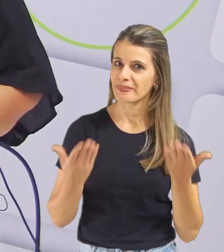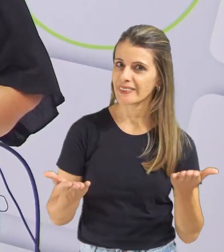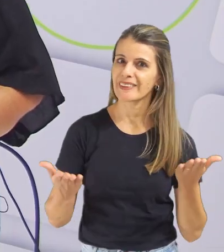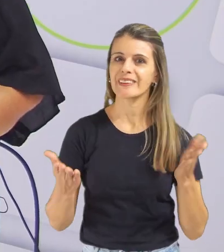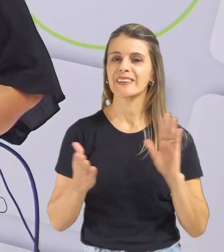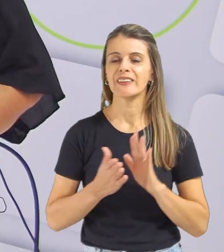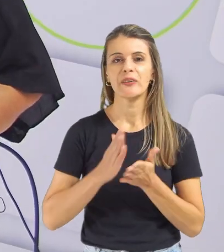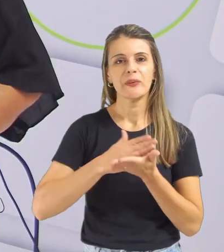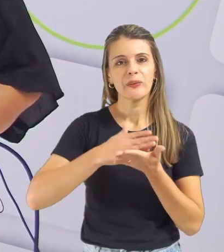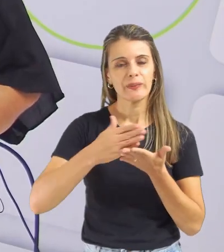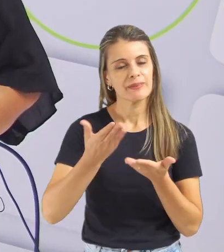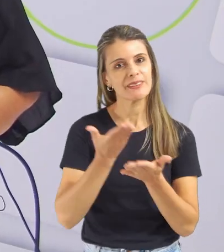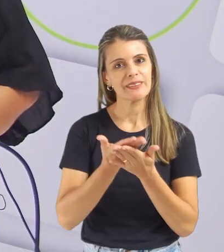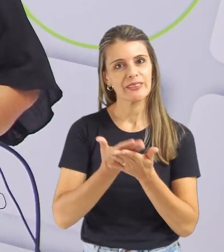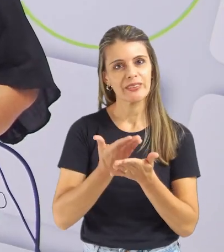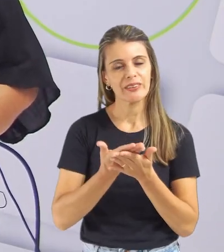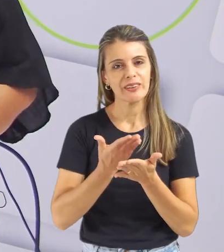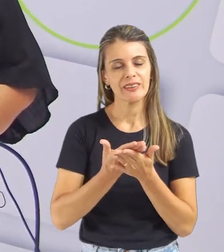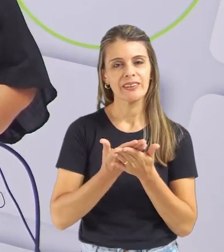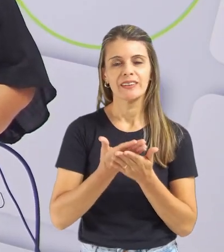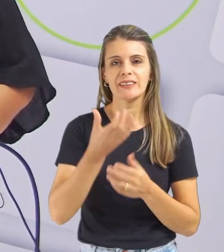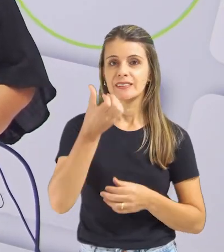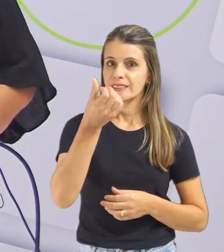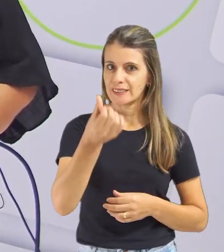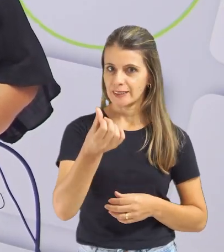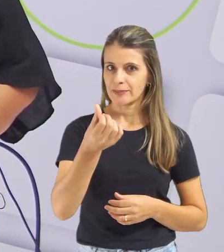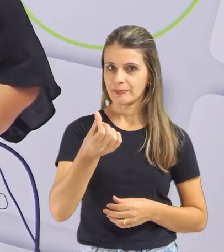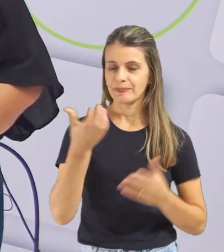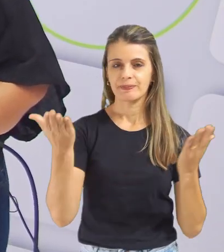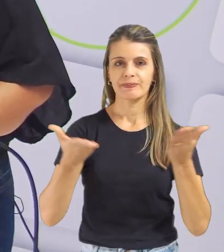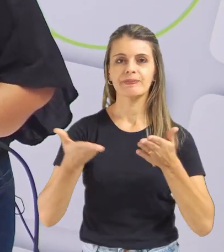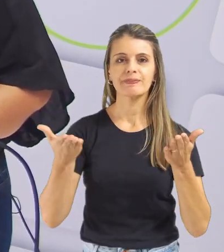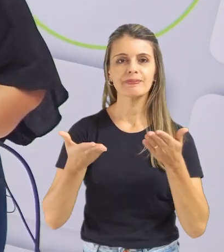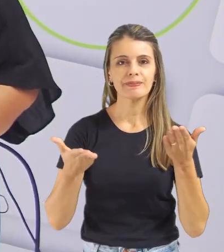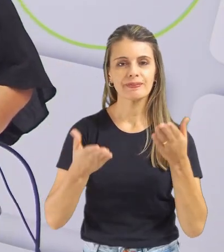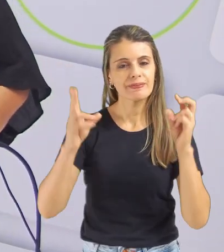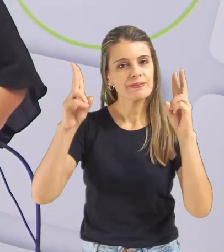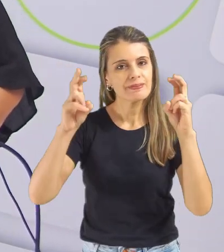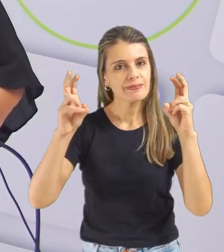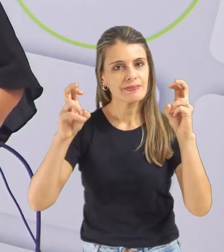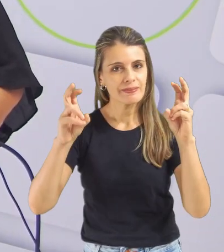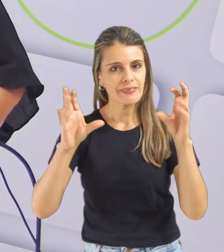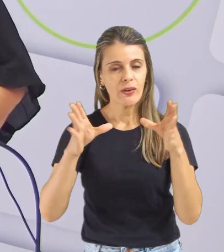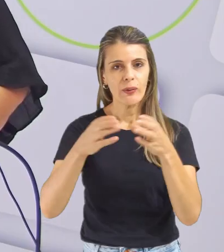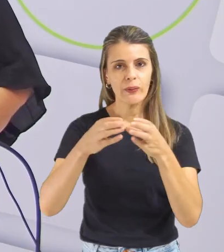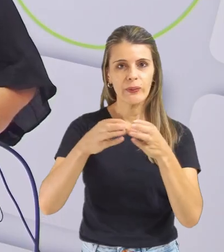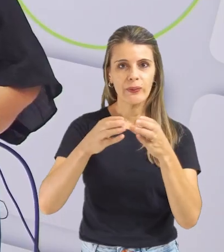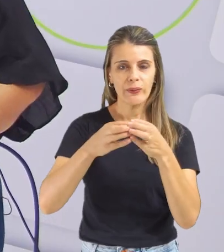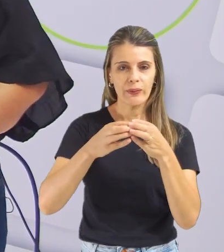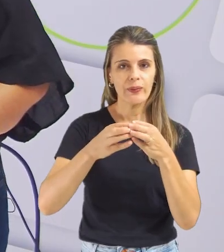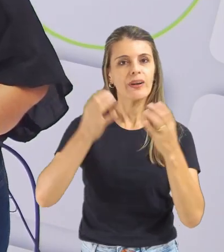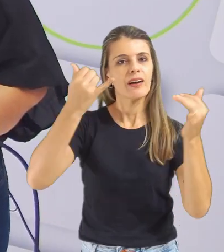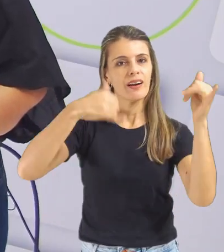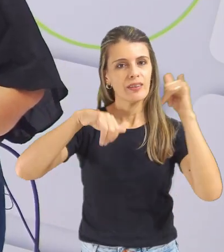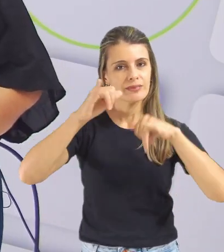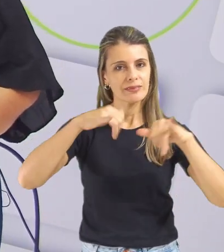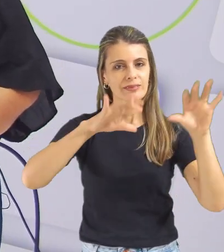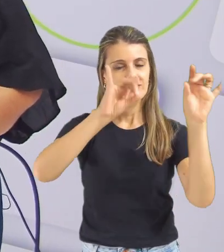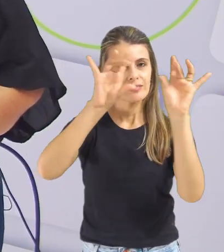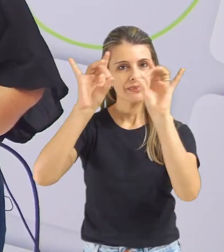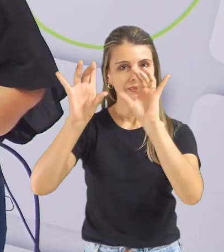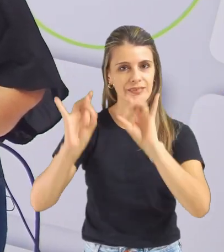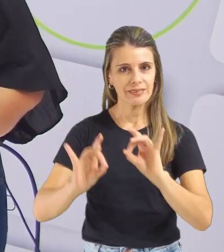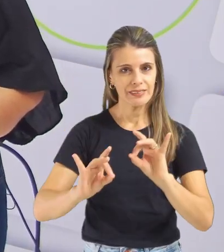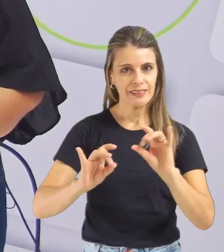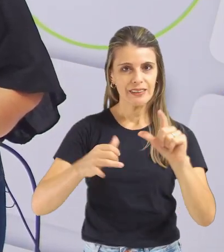Vamos lá, pessoal, vamos começar a nossa aula número 6 e hoje nós vamos falar de um grupo de substância muito